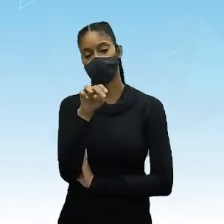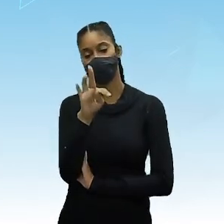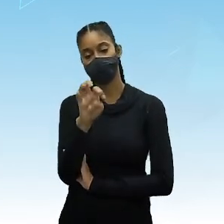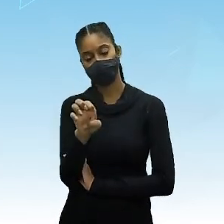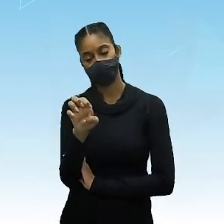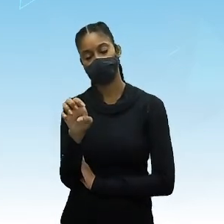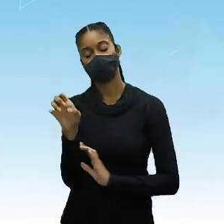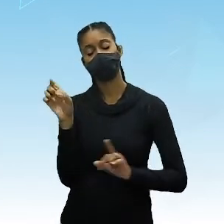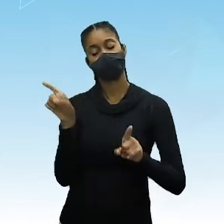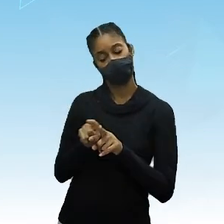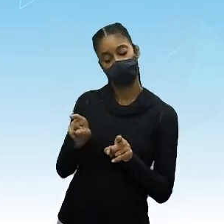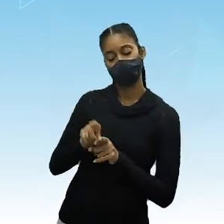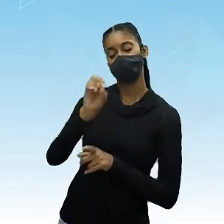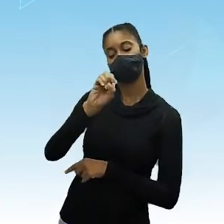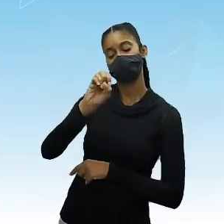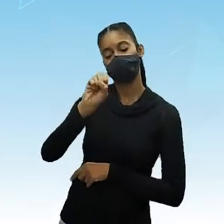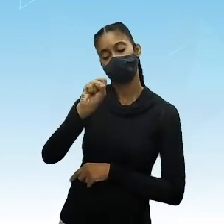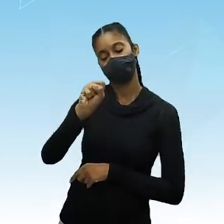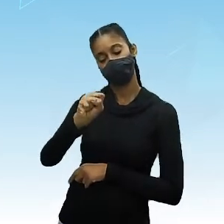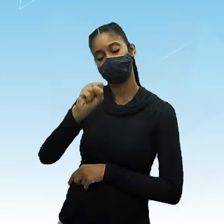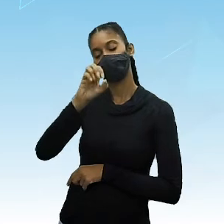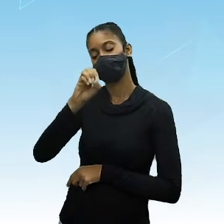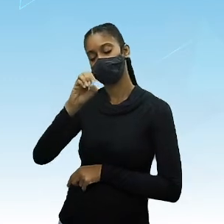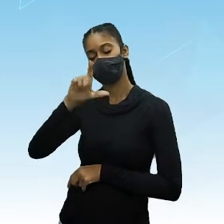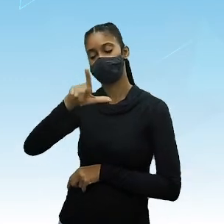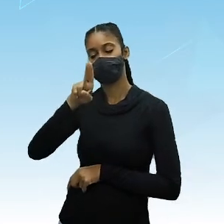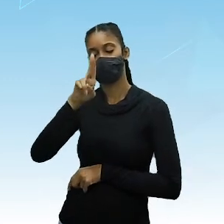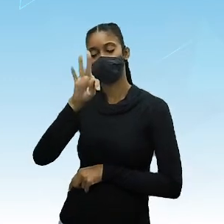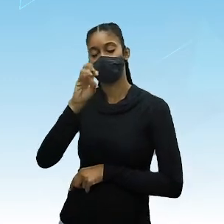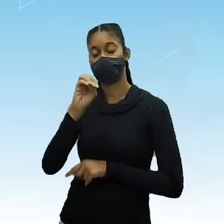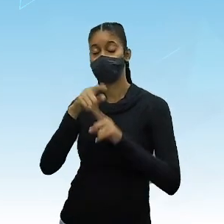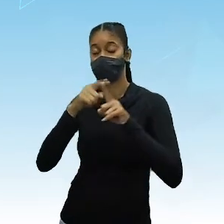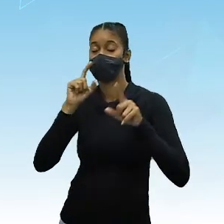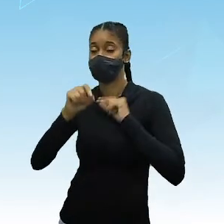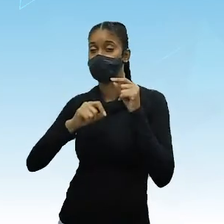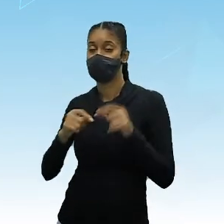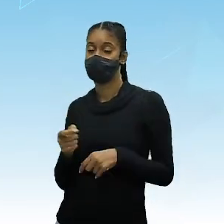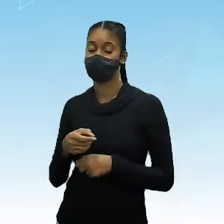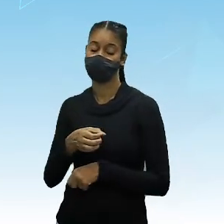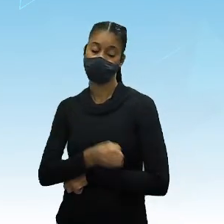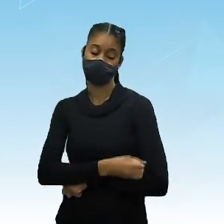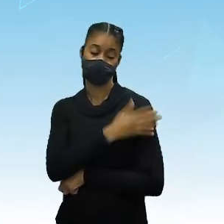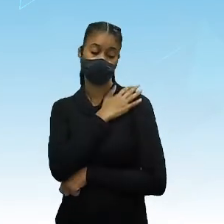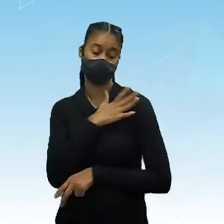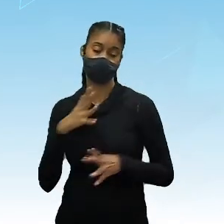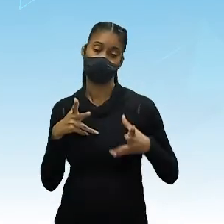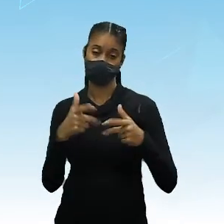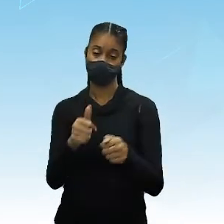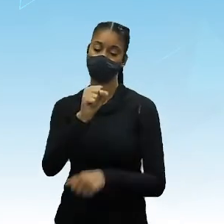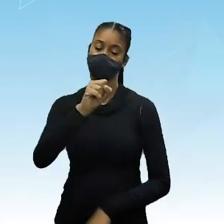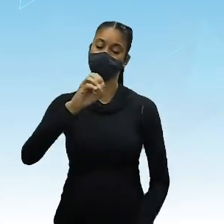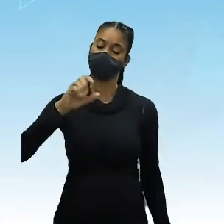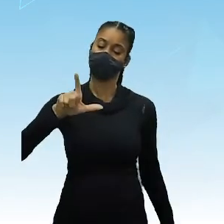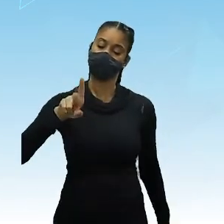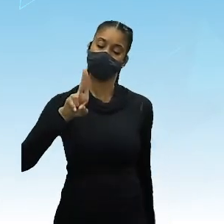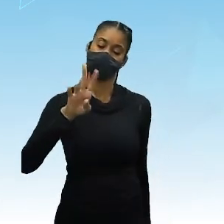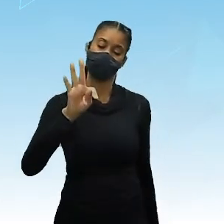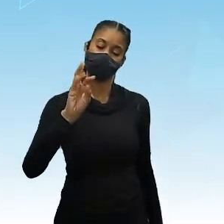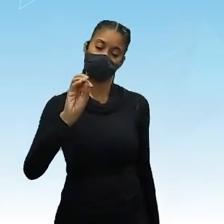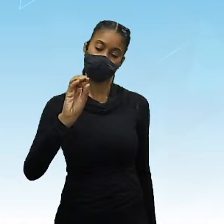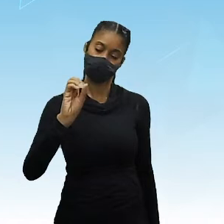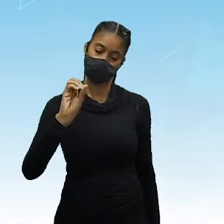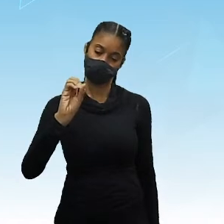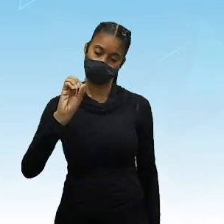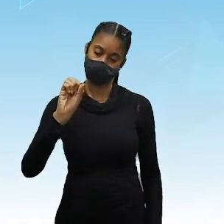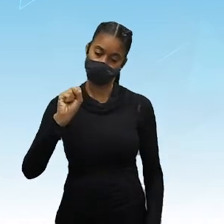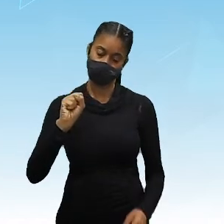soluto também. Mas em química, no ensino médio, a gente trata todos os solutos como se fossem iguais, tá? A gente